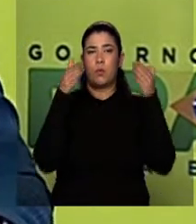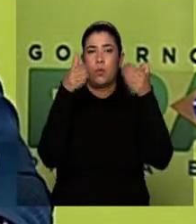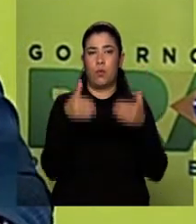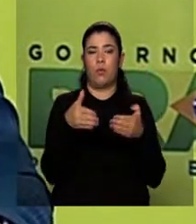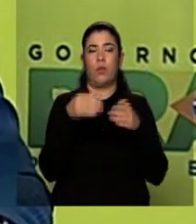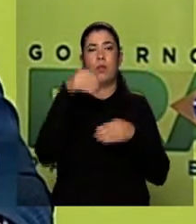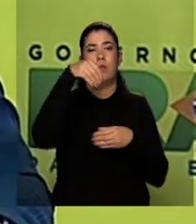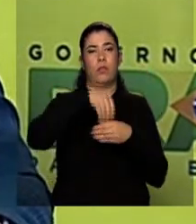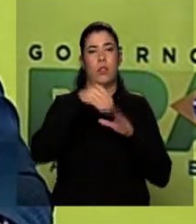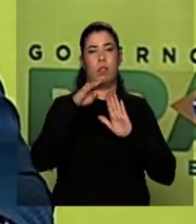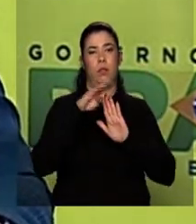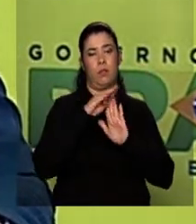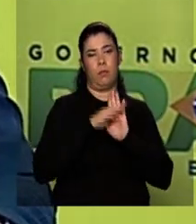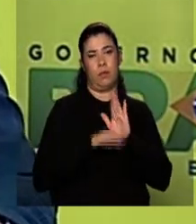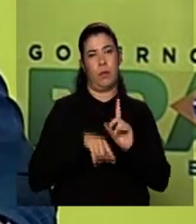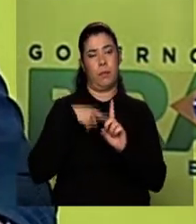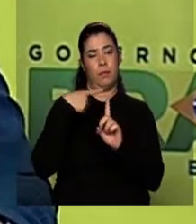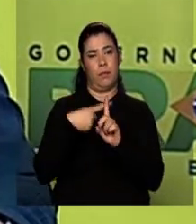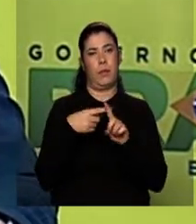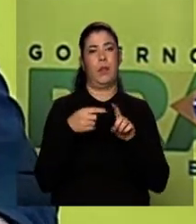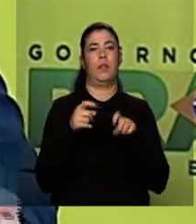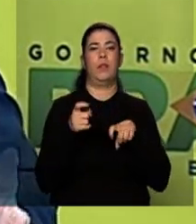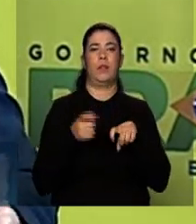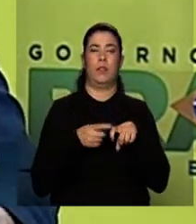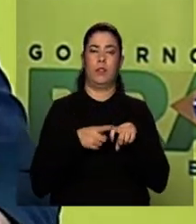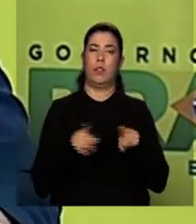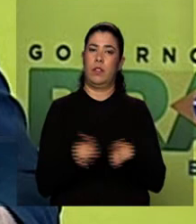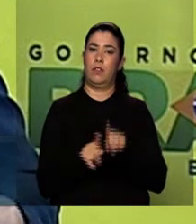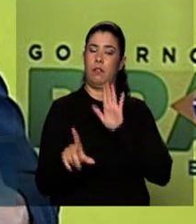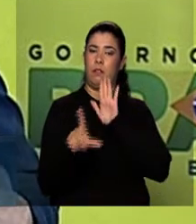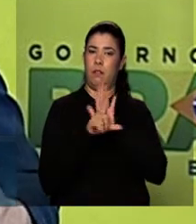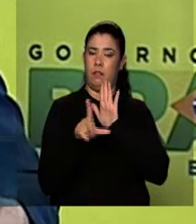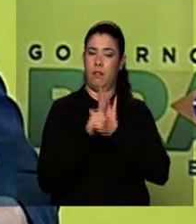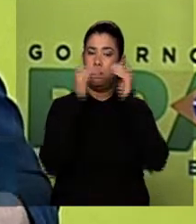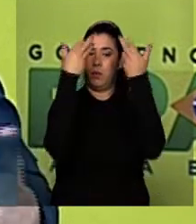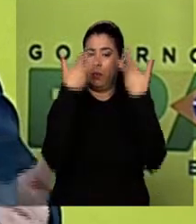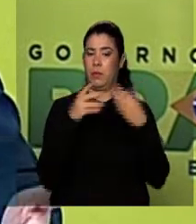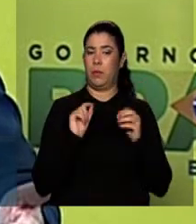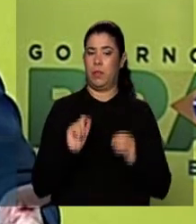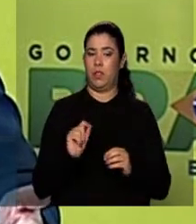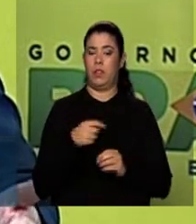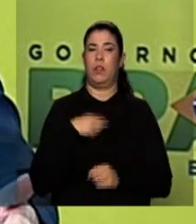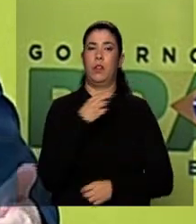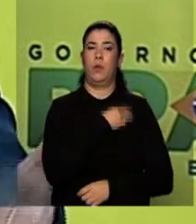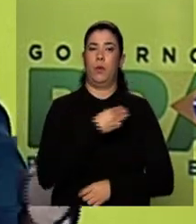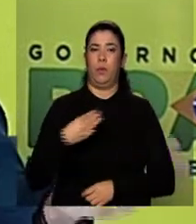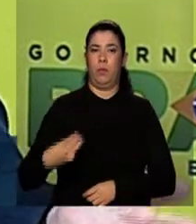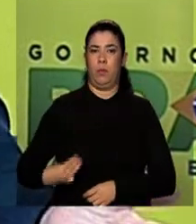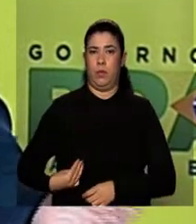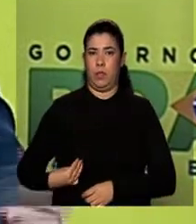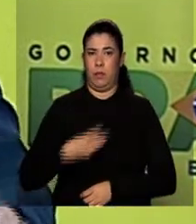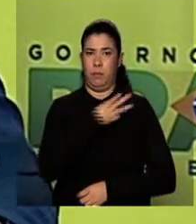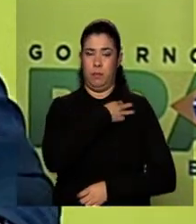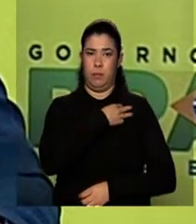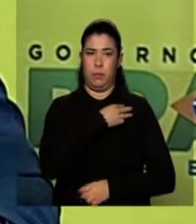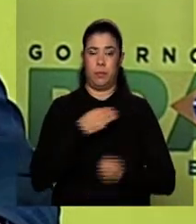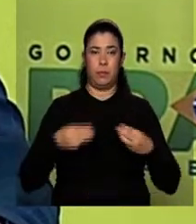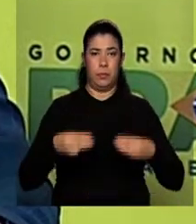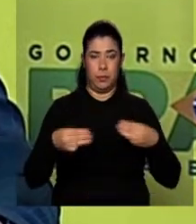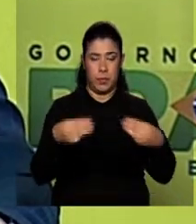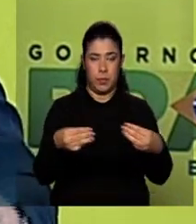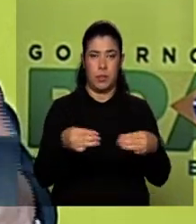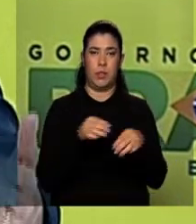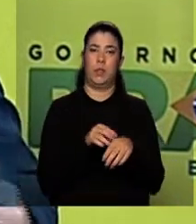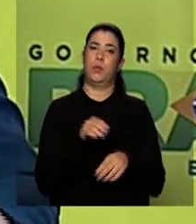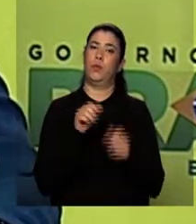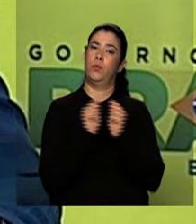Mais Médicos. Né? A lei ainda diz que é o Ministério da Educação, com o